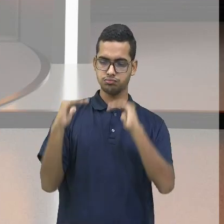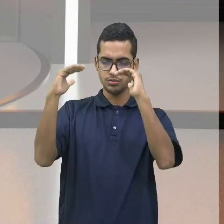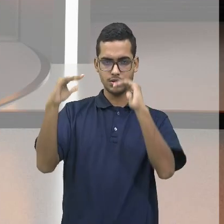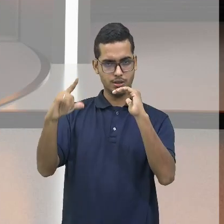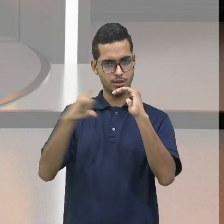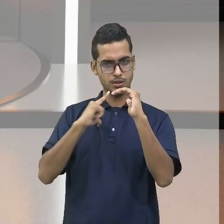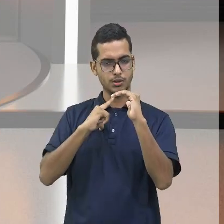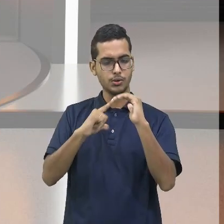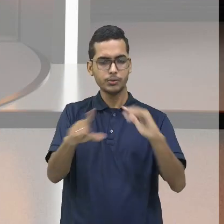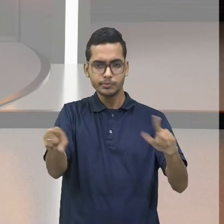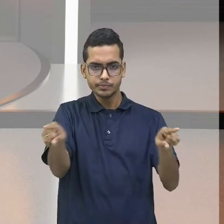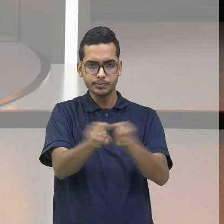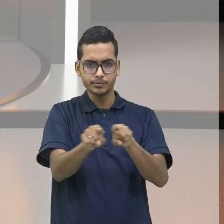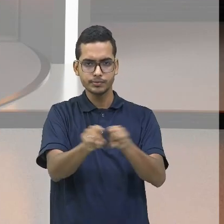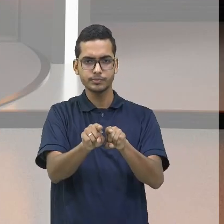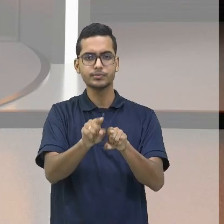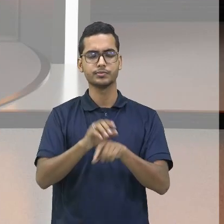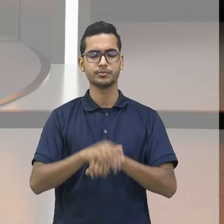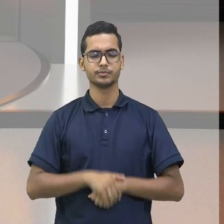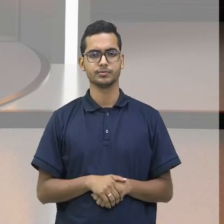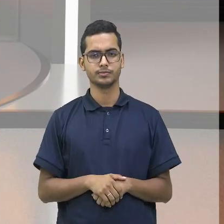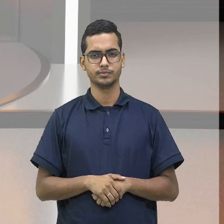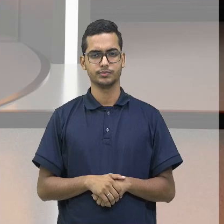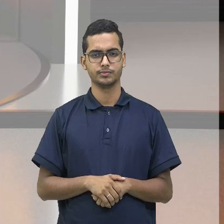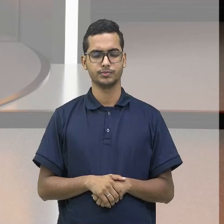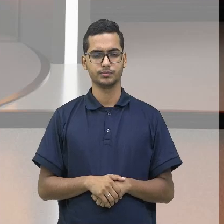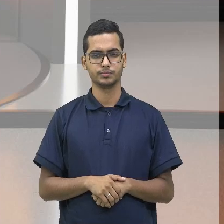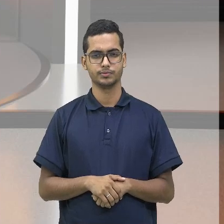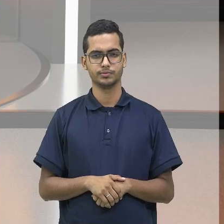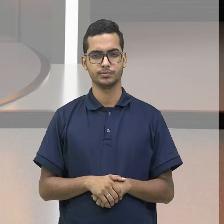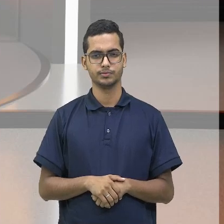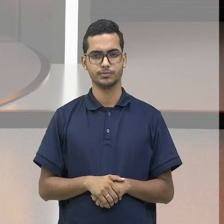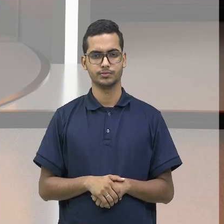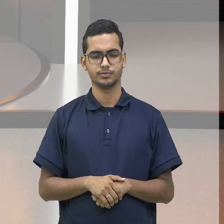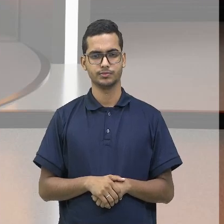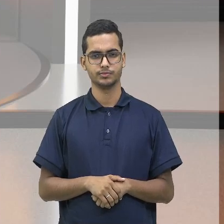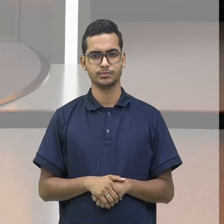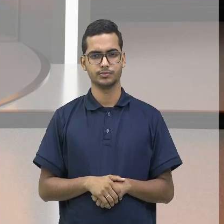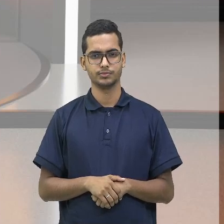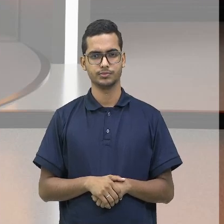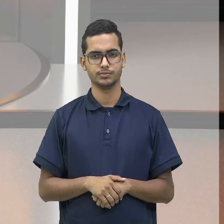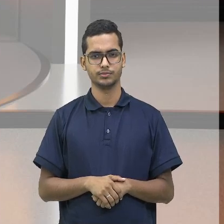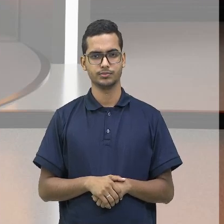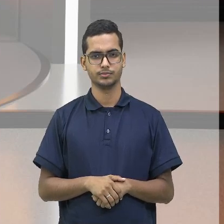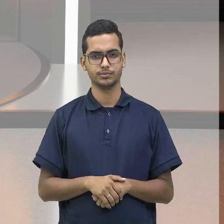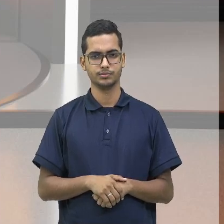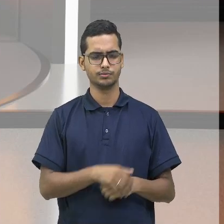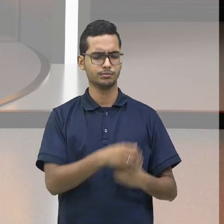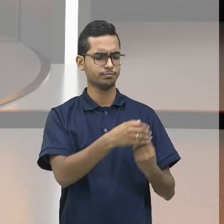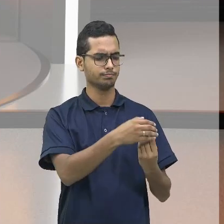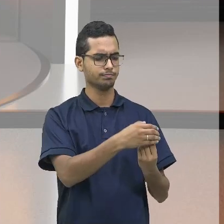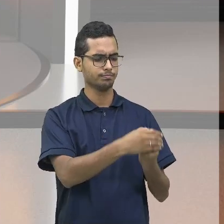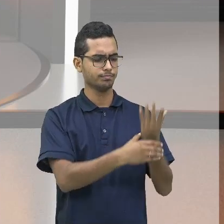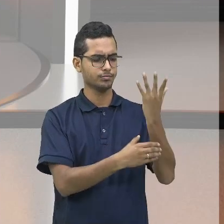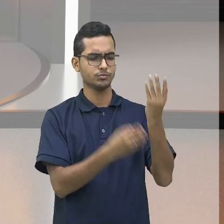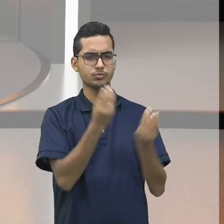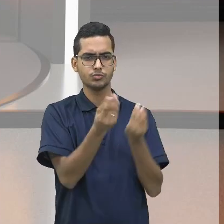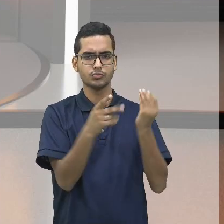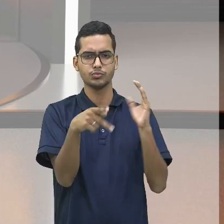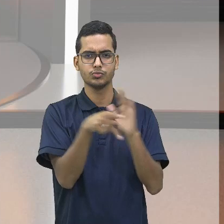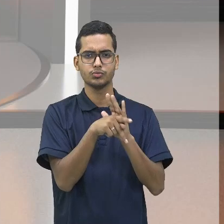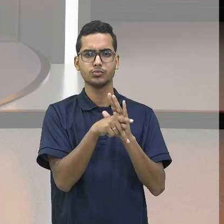vai ser construído na base das relações entre suzeranos